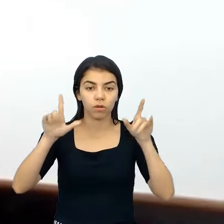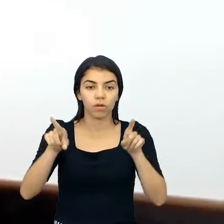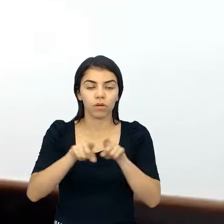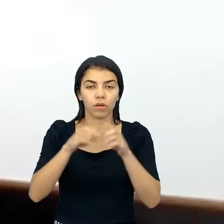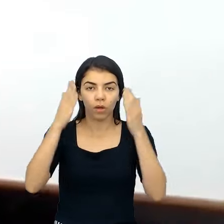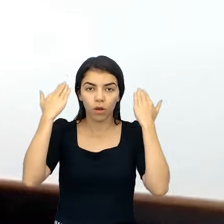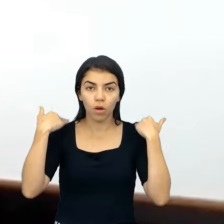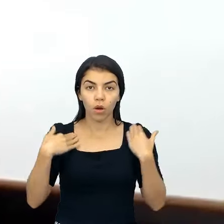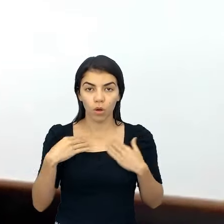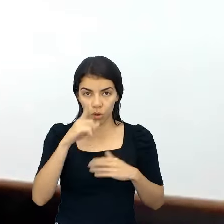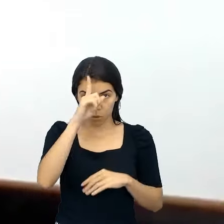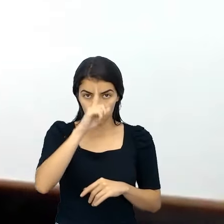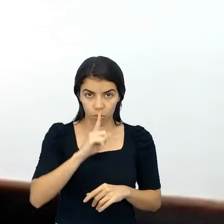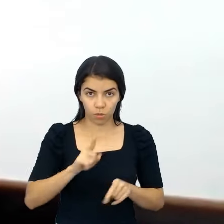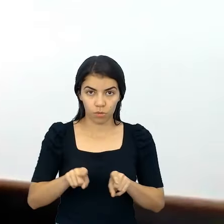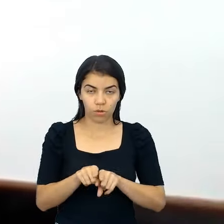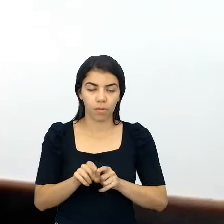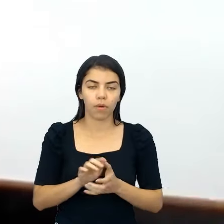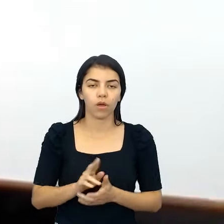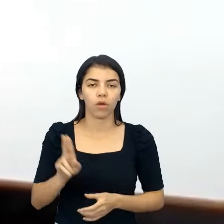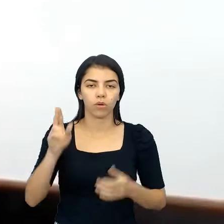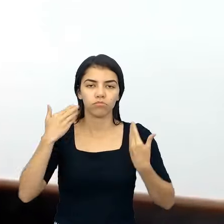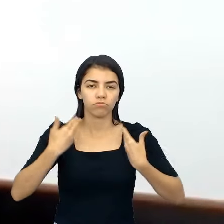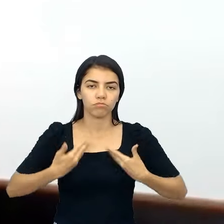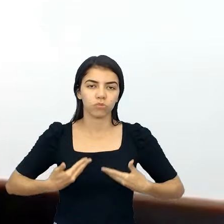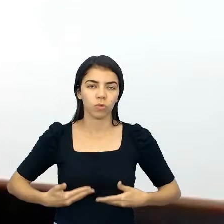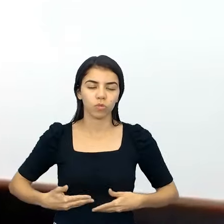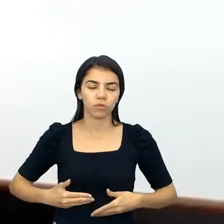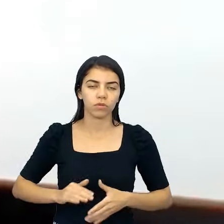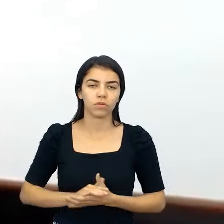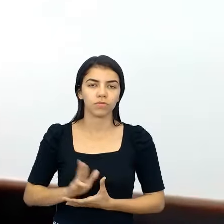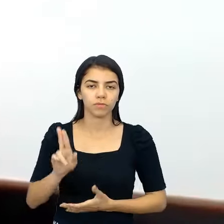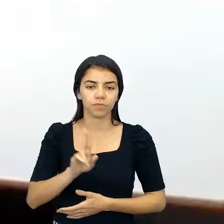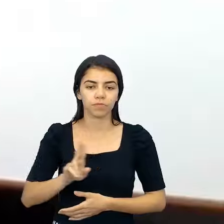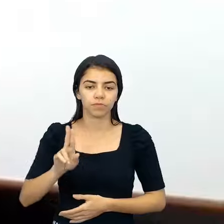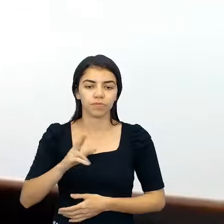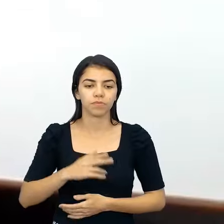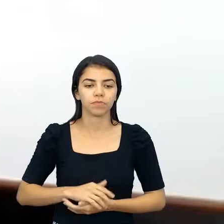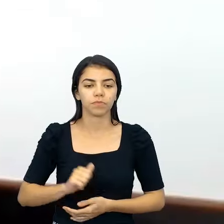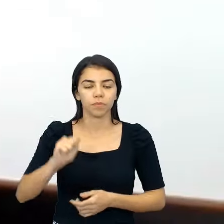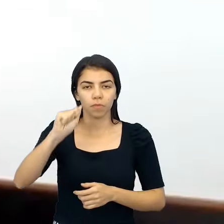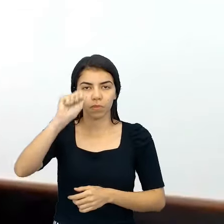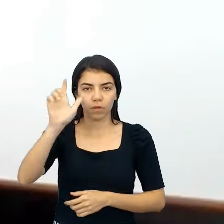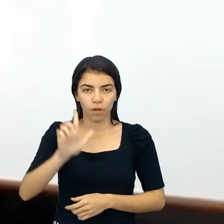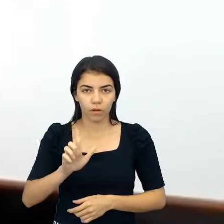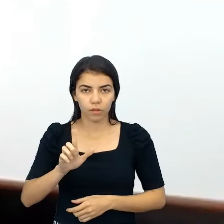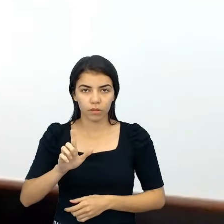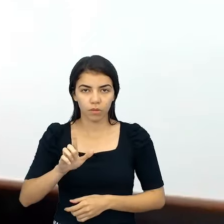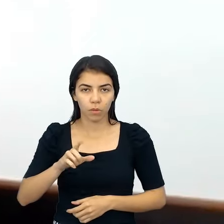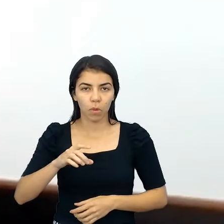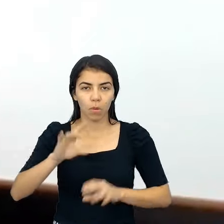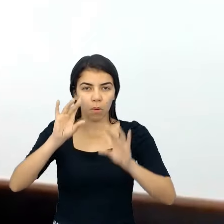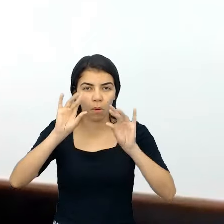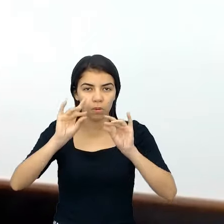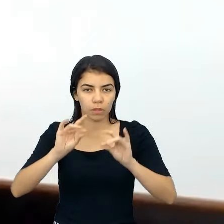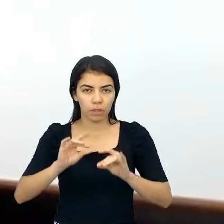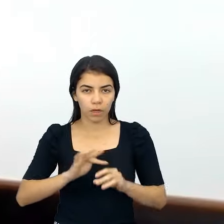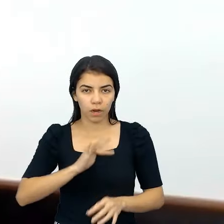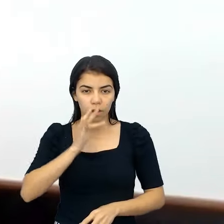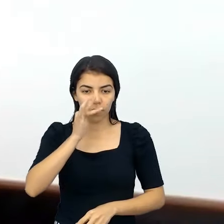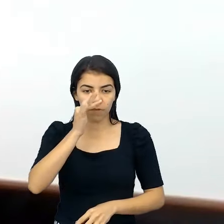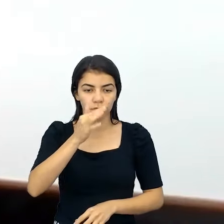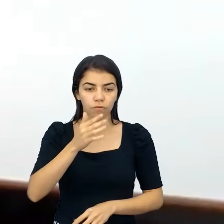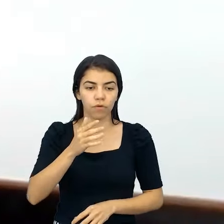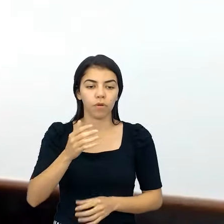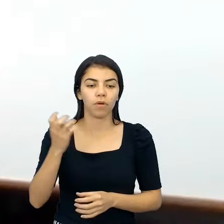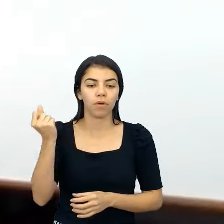até a altura dos ombros. Estou vestindo uma camisa azul marinho com estampas florais brancas e